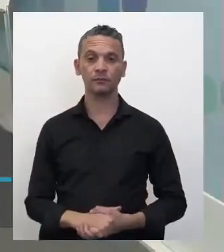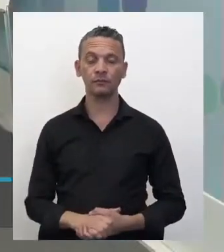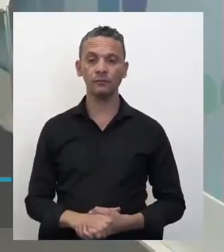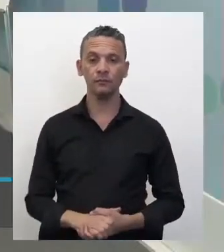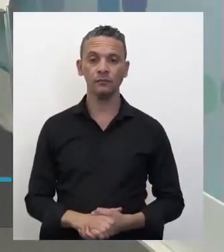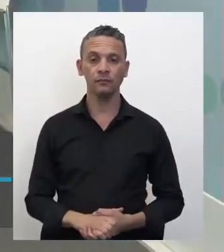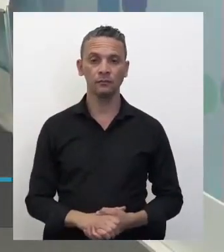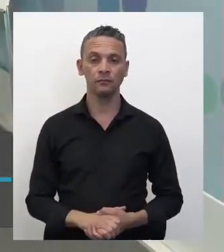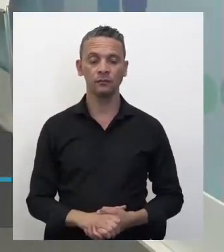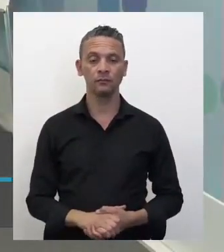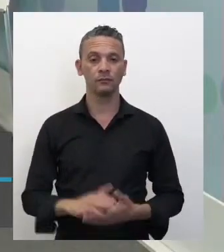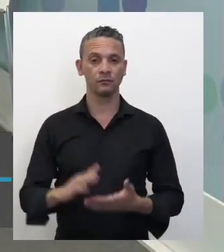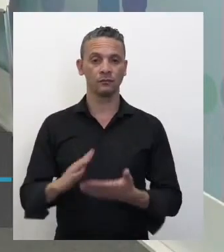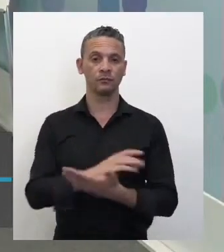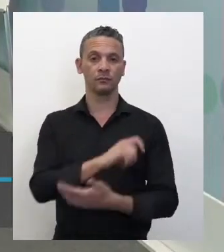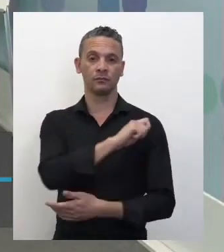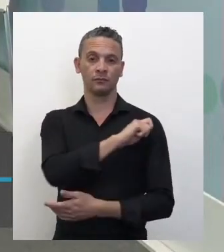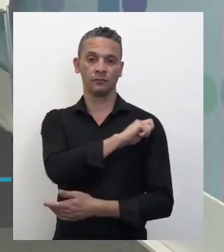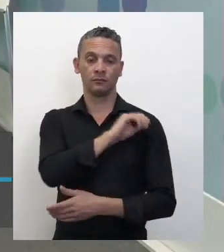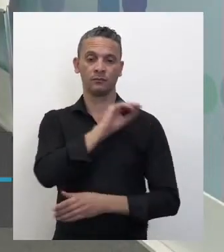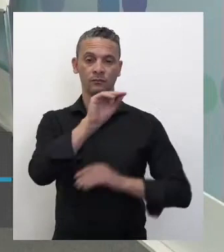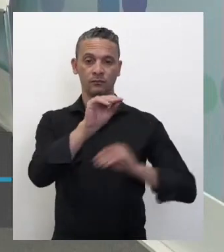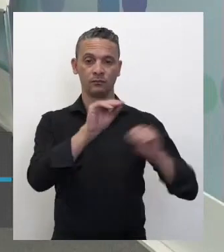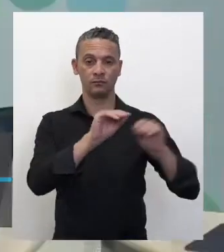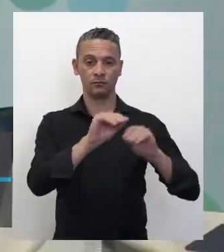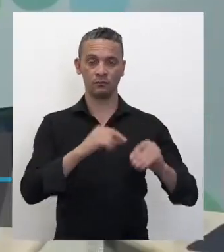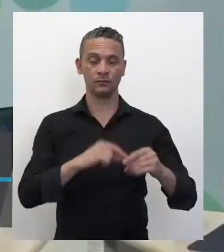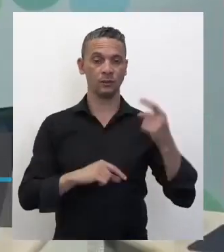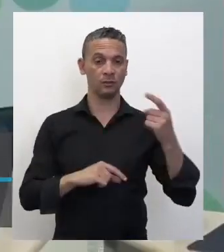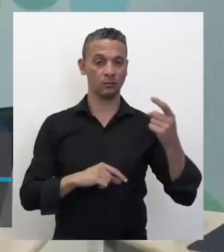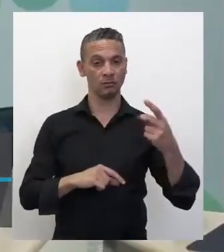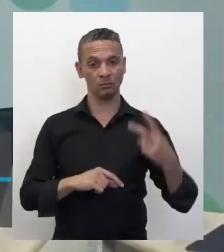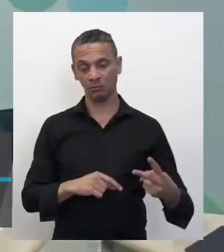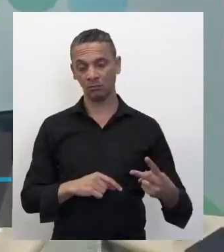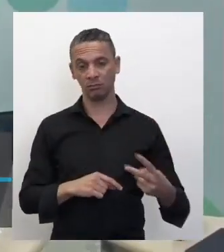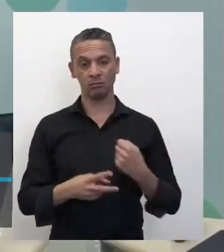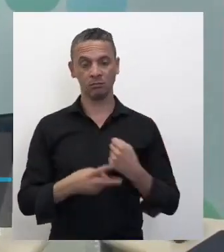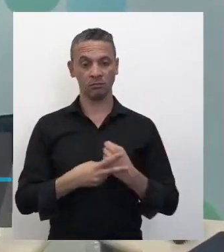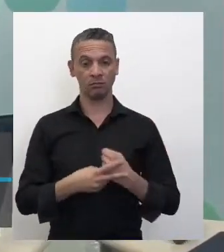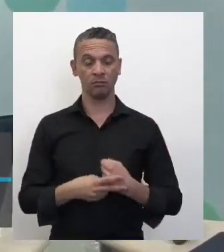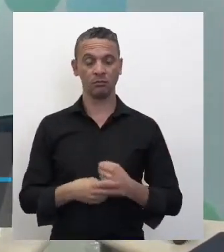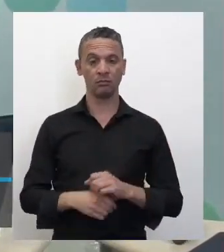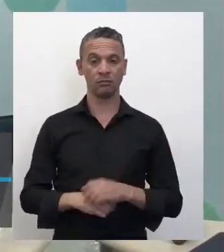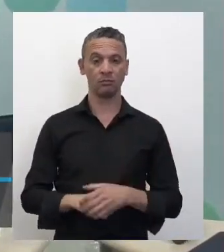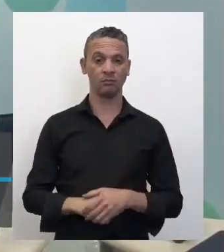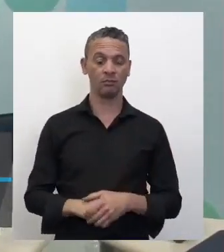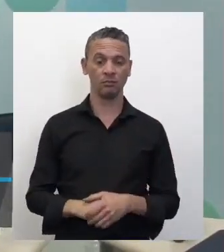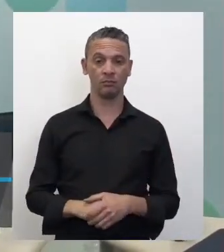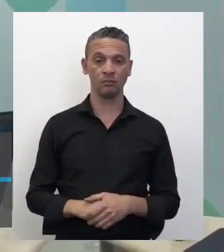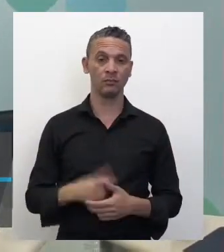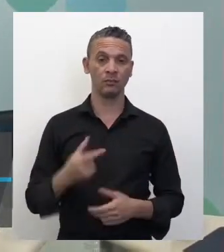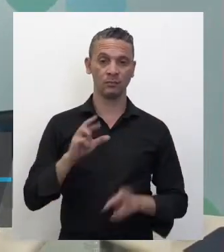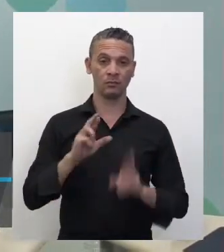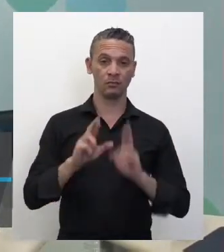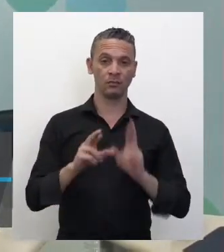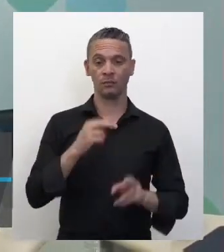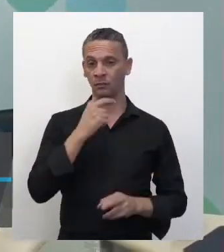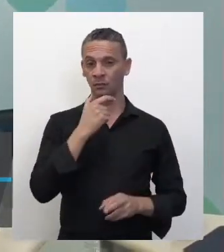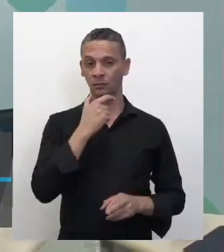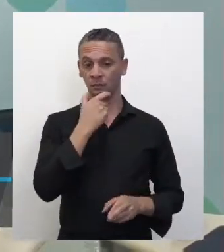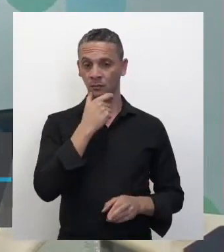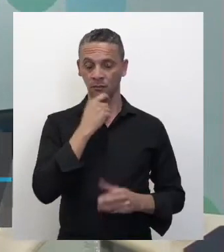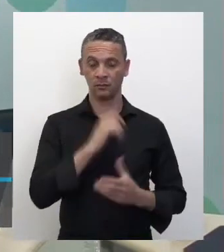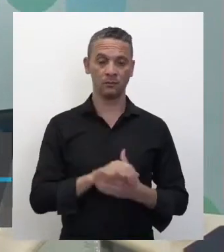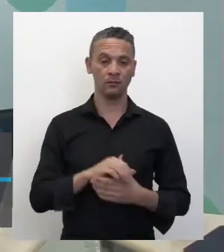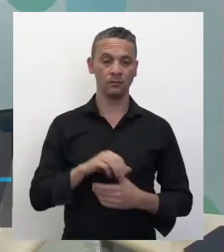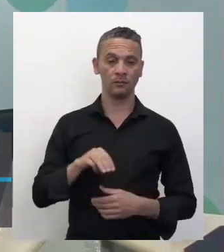maioria dos alunos colocou um ou duas. Muitos colocaram used. Ok, a gente vai falar sobre esse used. A Maria